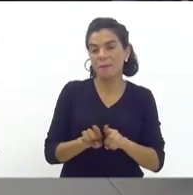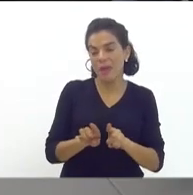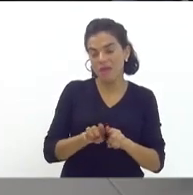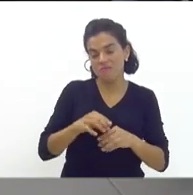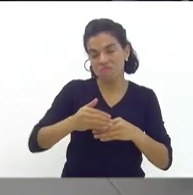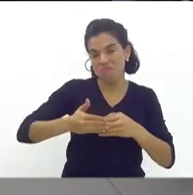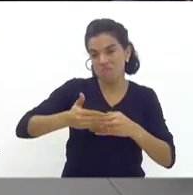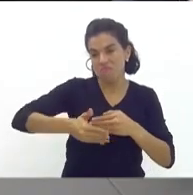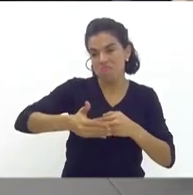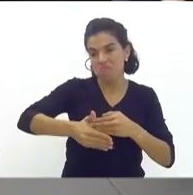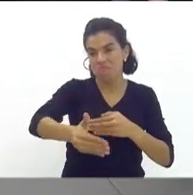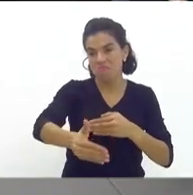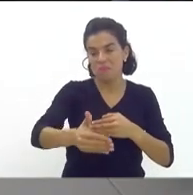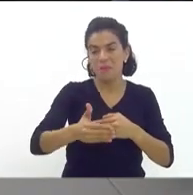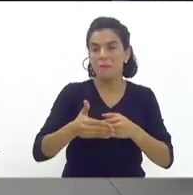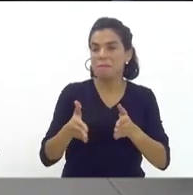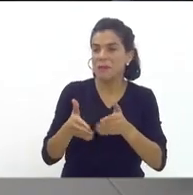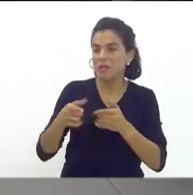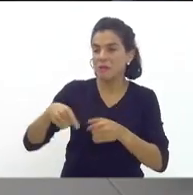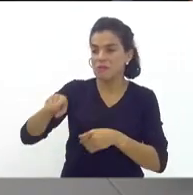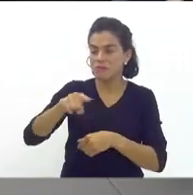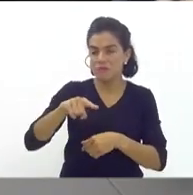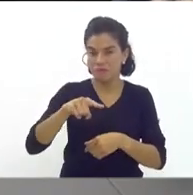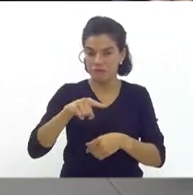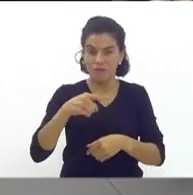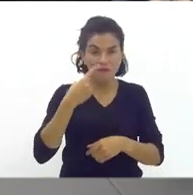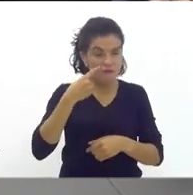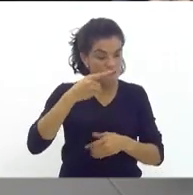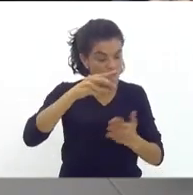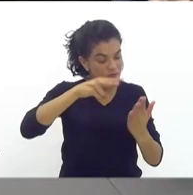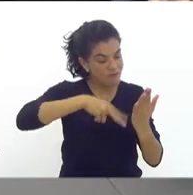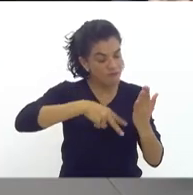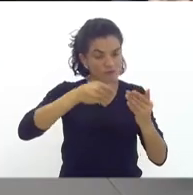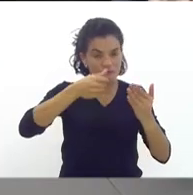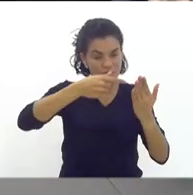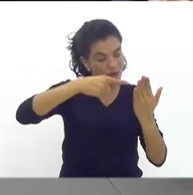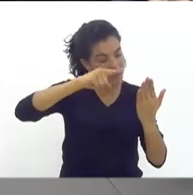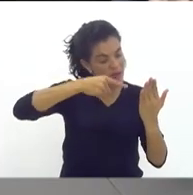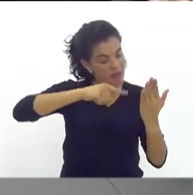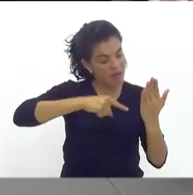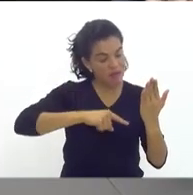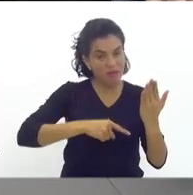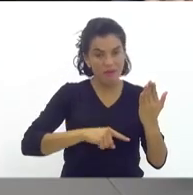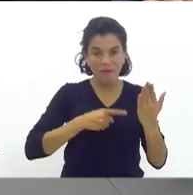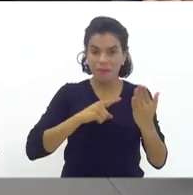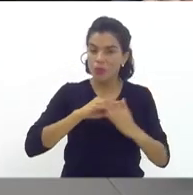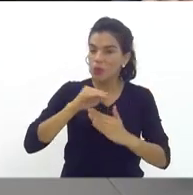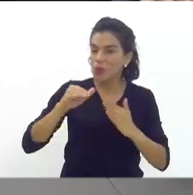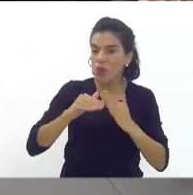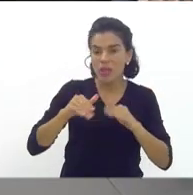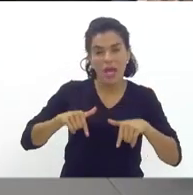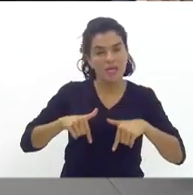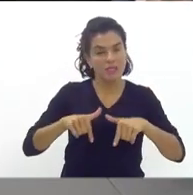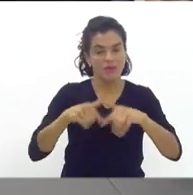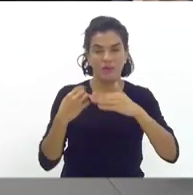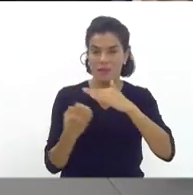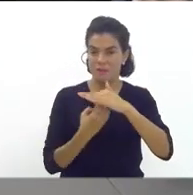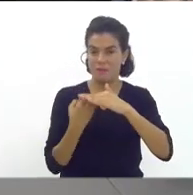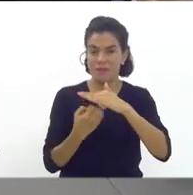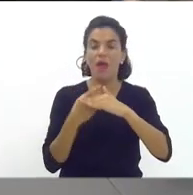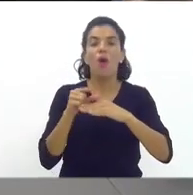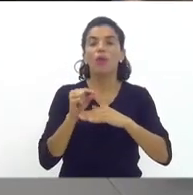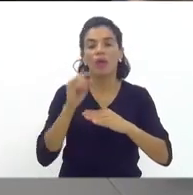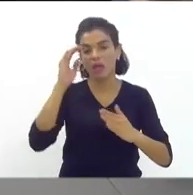decorrer para os senhores verificarem que todas as ações da agência são sempre pautadas